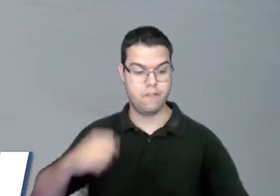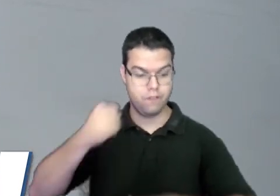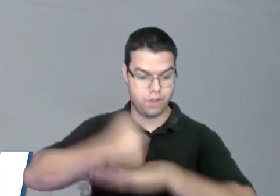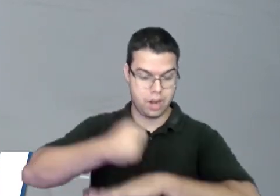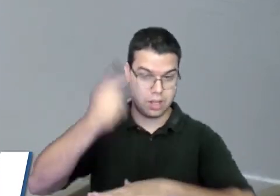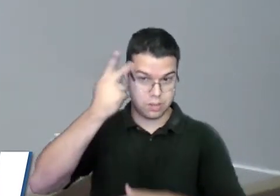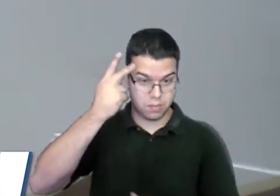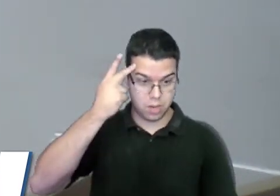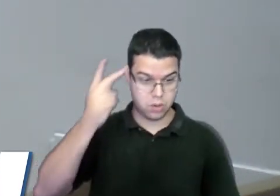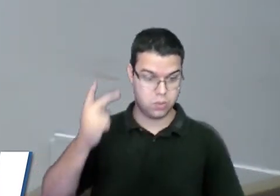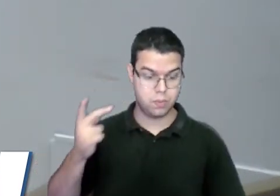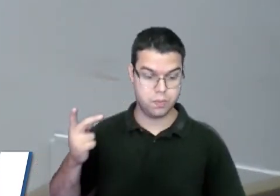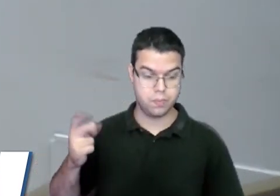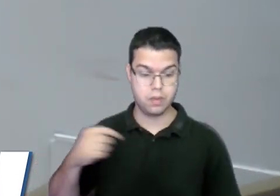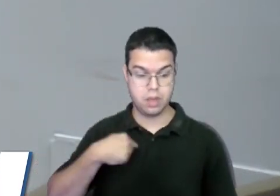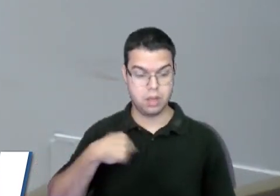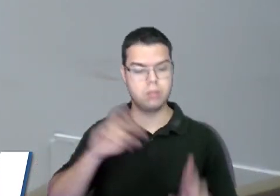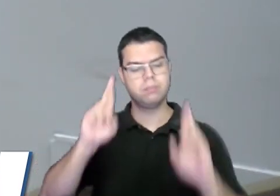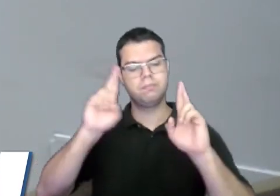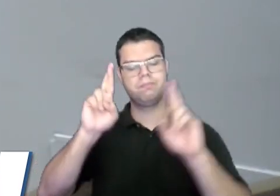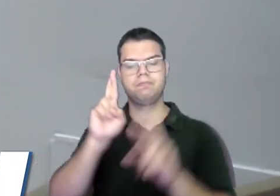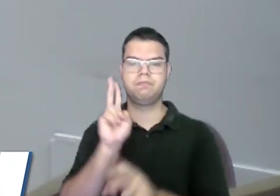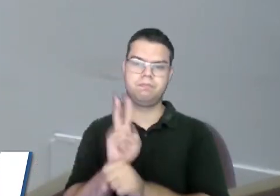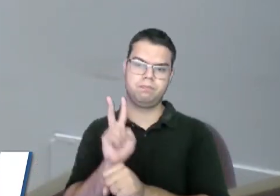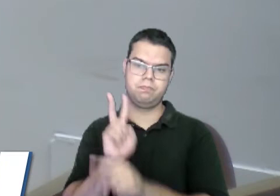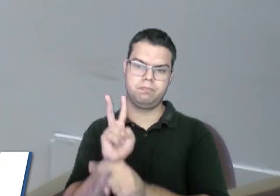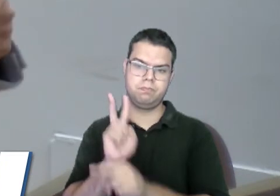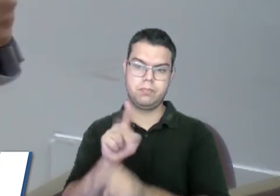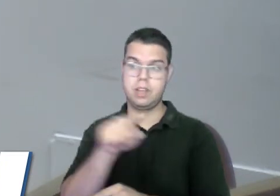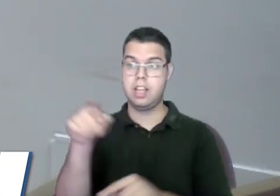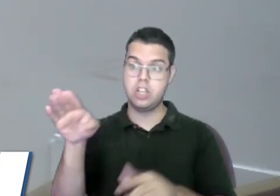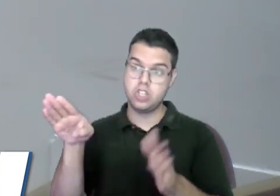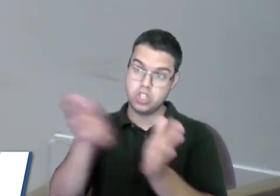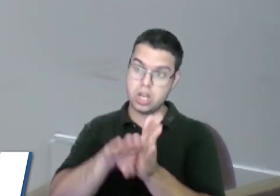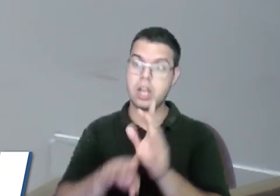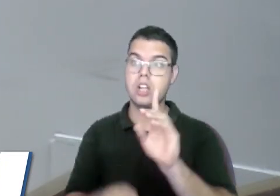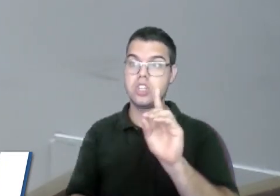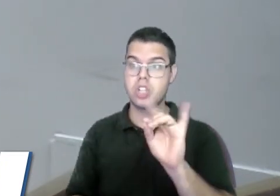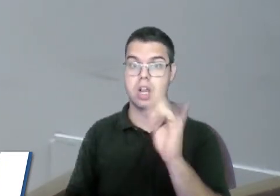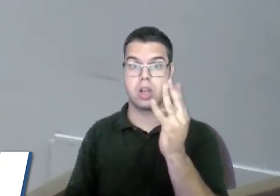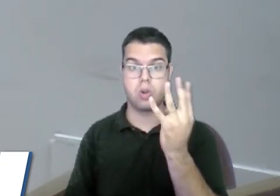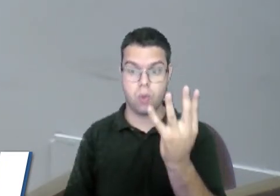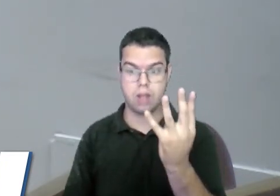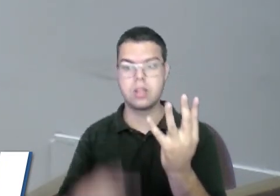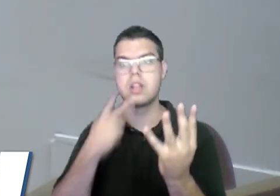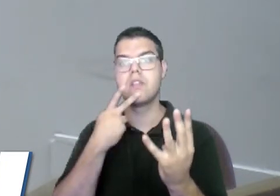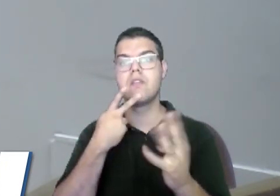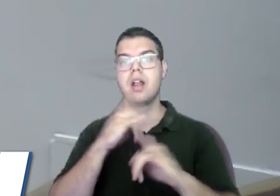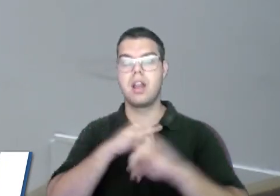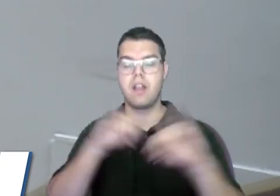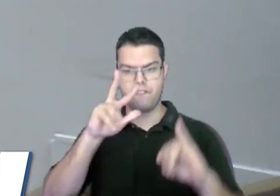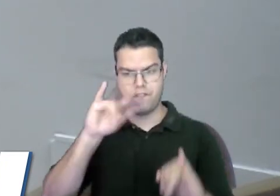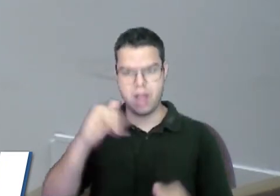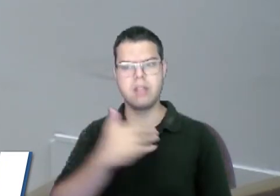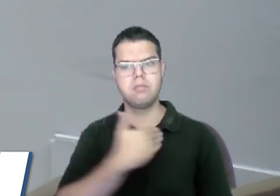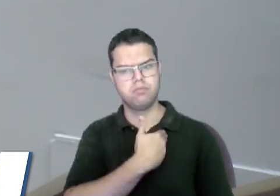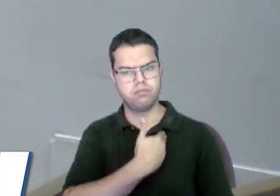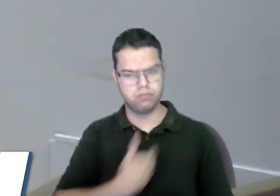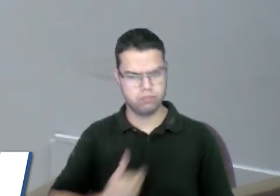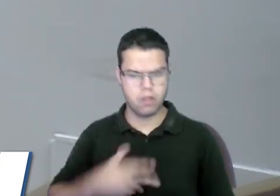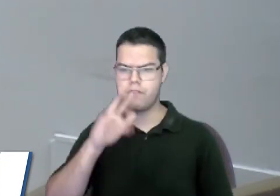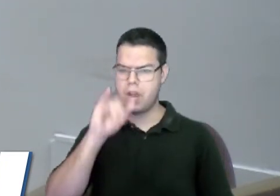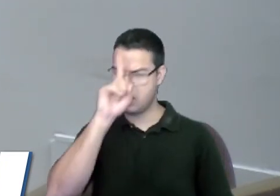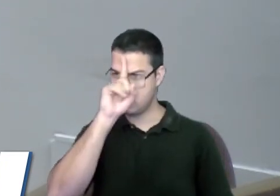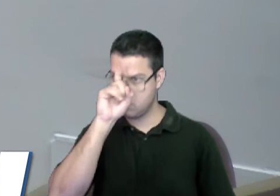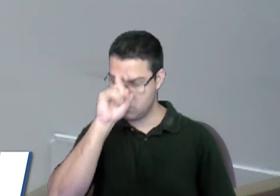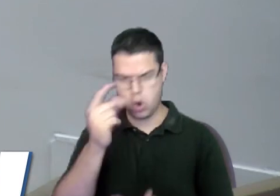a esperança que ele chegue aqui no dia 4 e falando, vamos ter o hospital com local definido, com orçamento